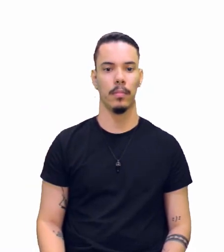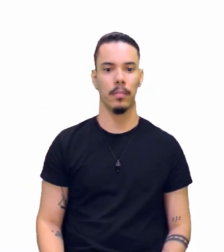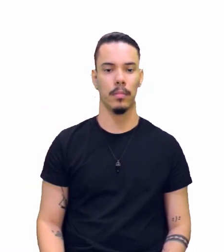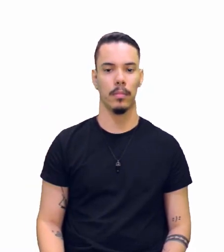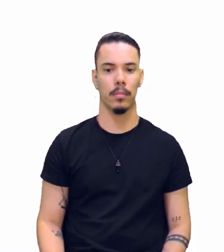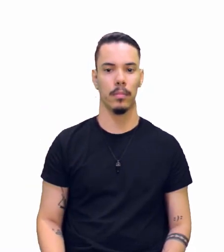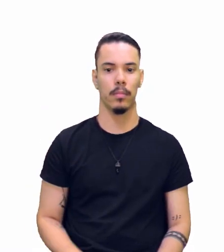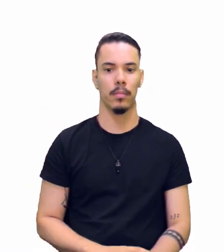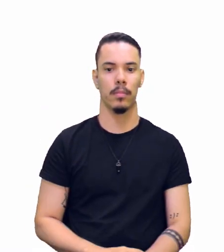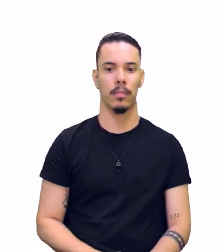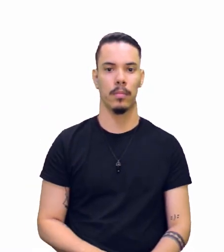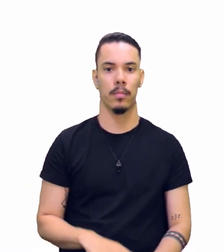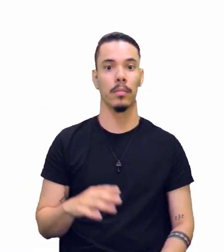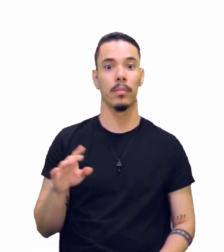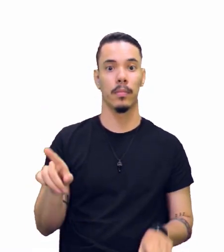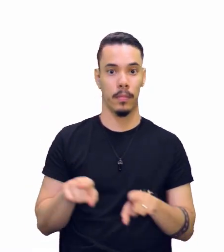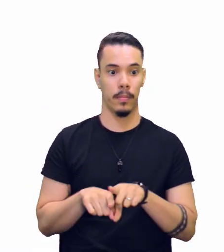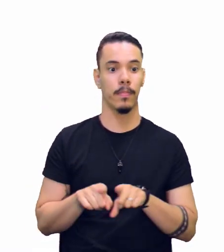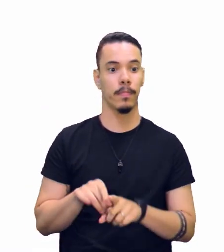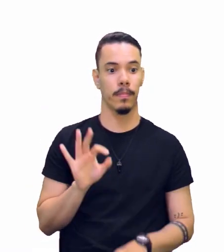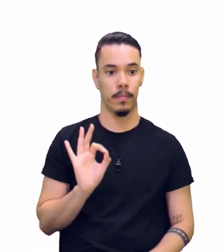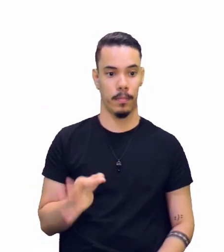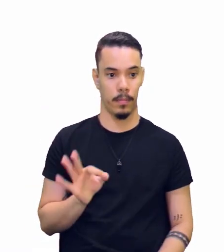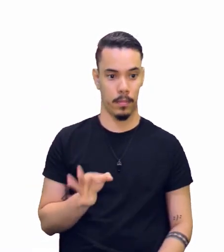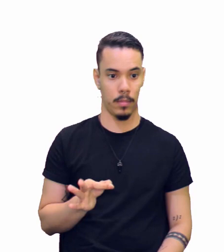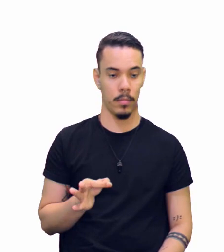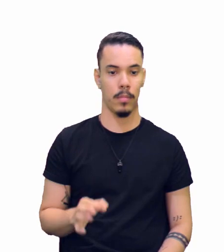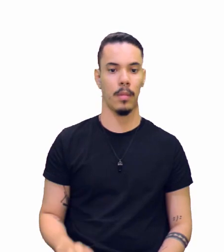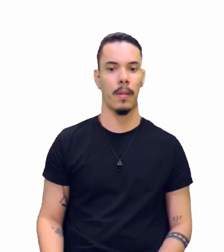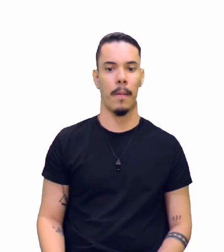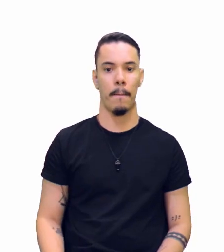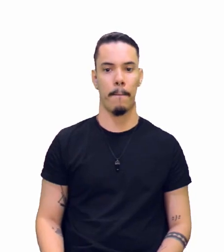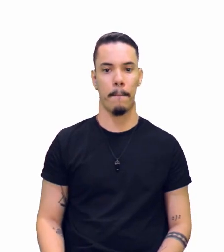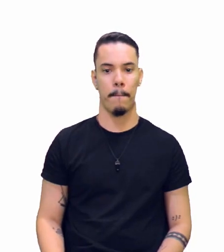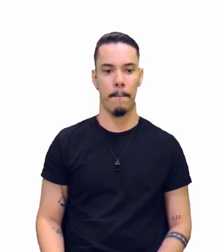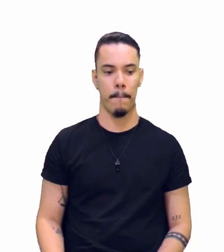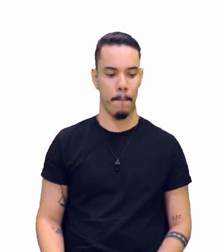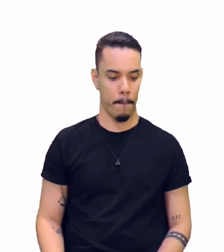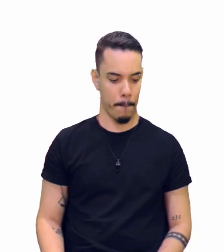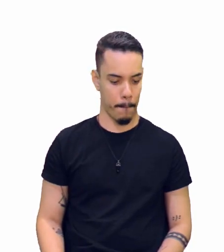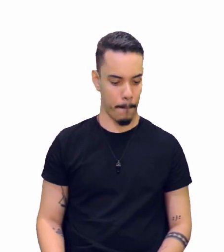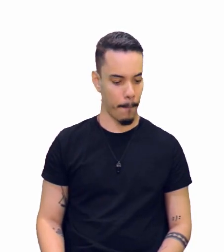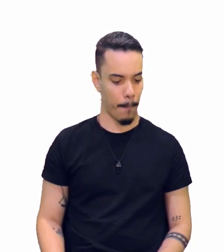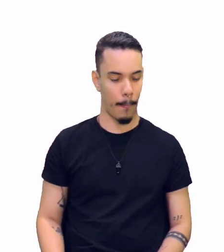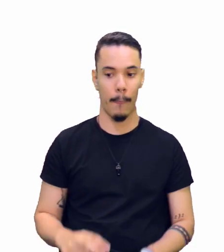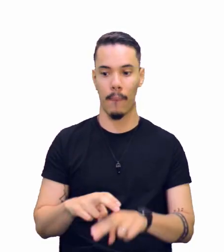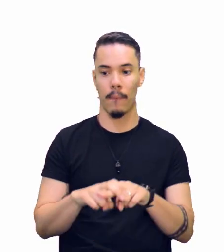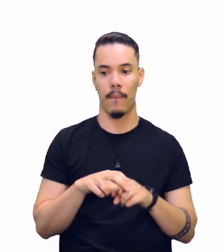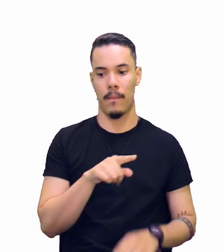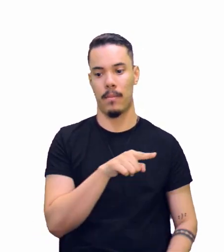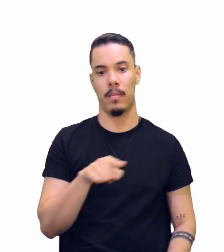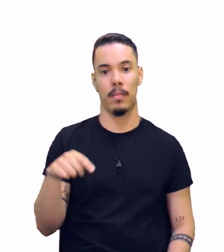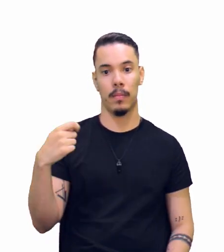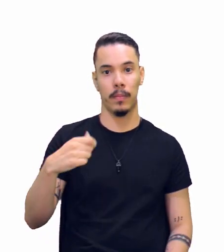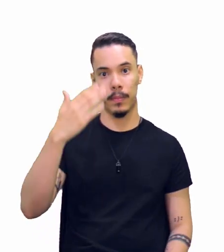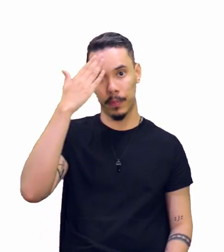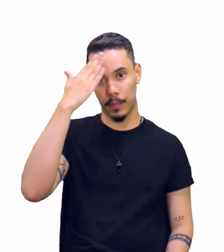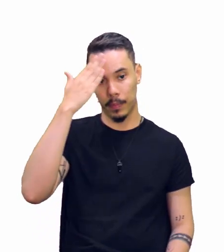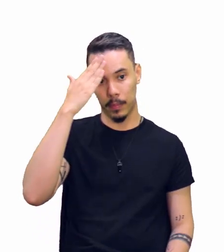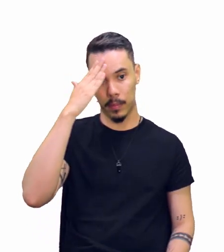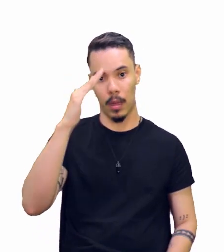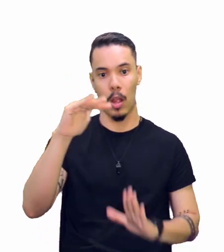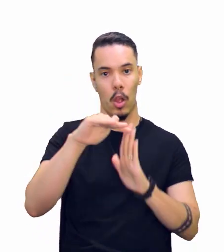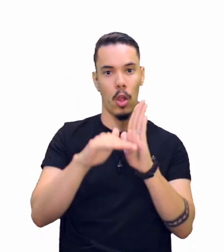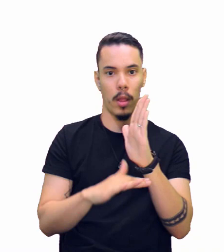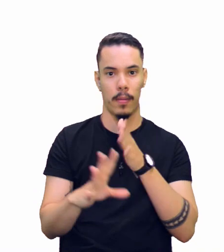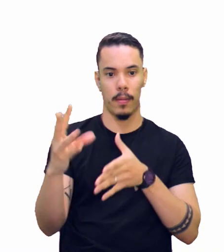not eat, tá correto. Ou if they don't eat. E aí você tem que saber a ordem deles numa